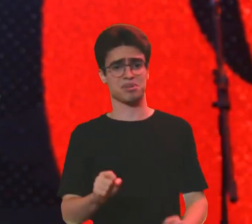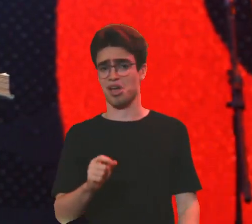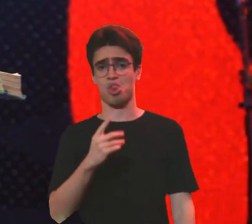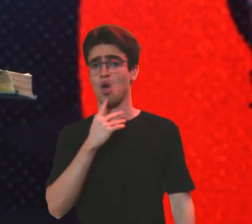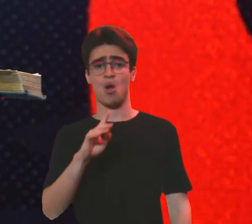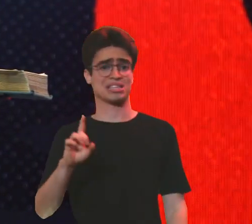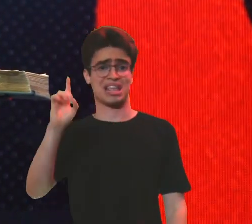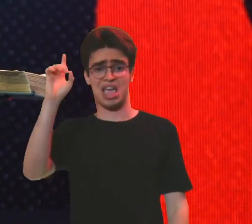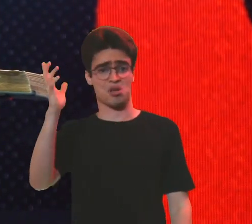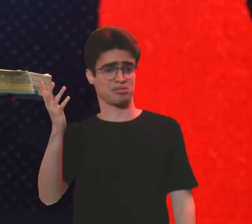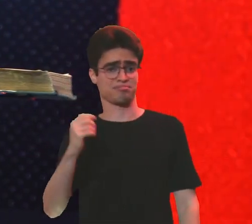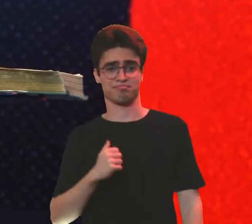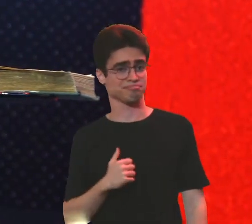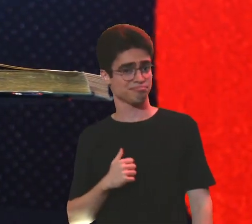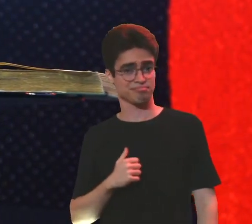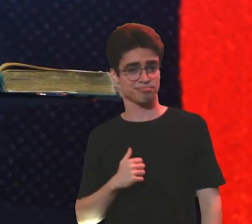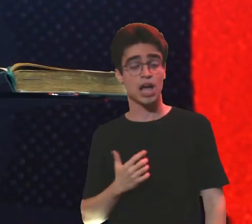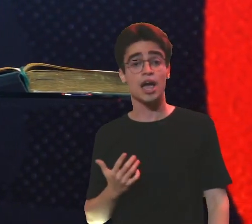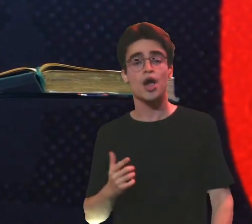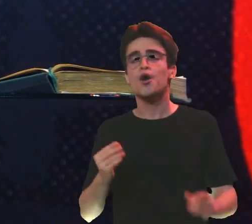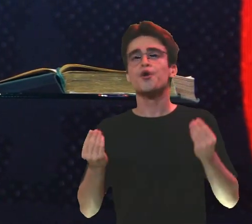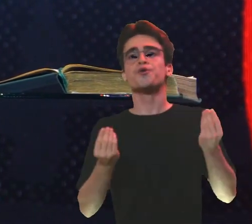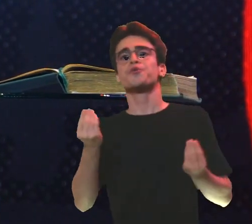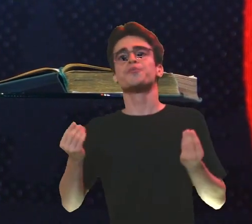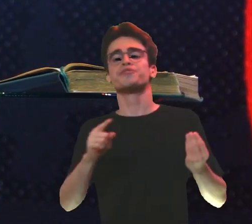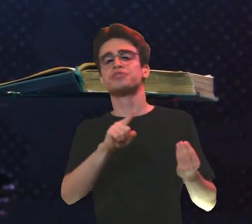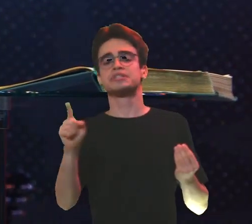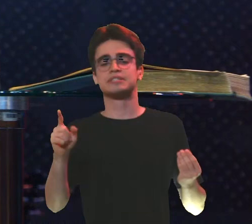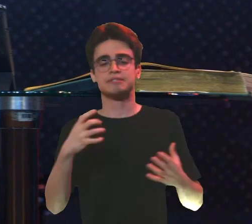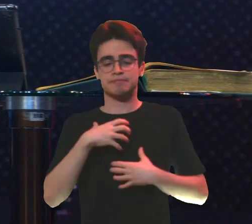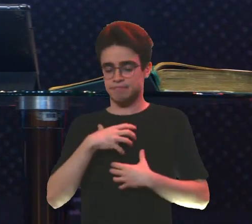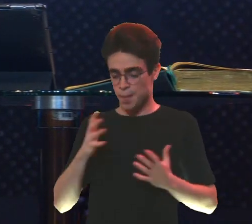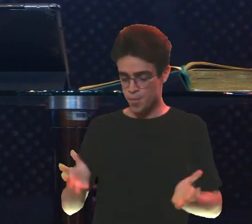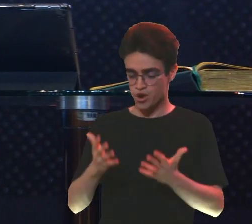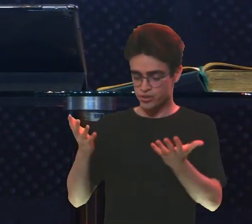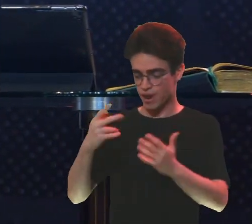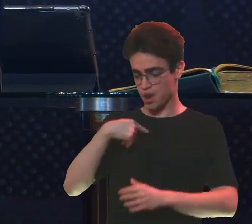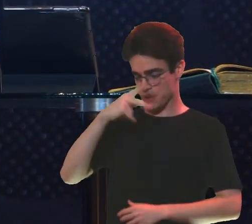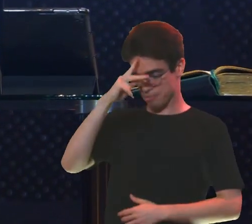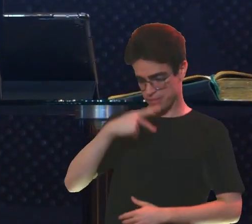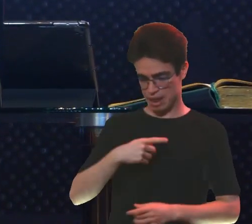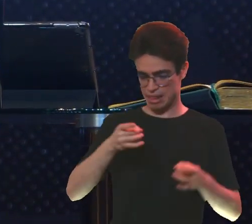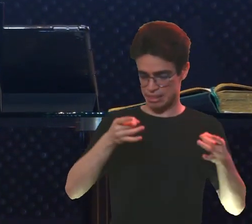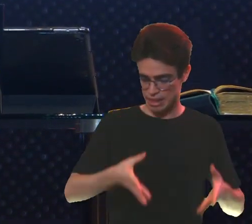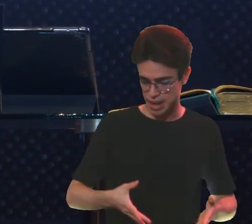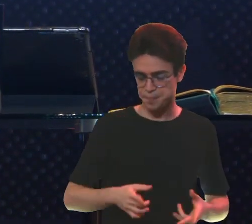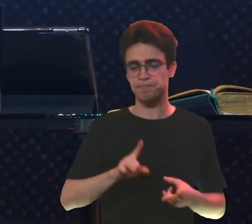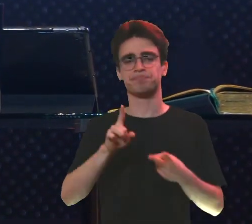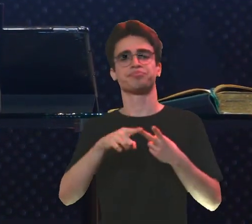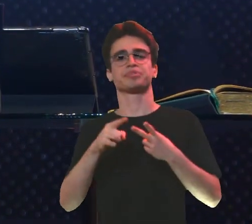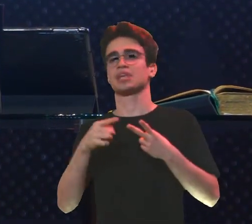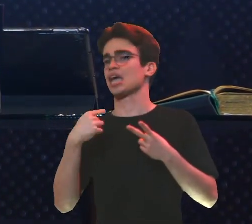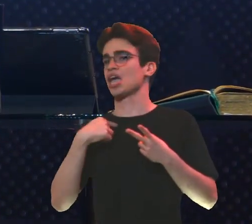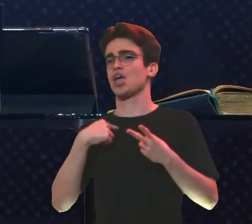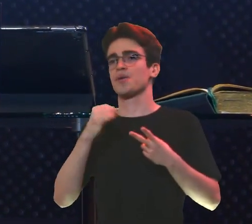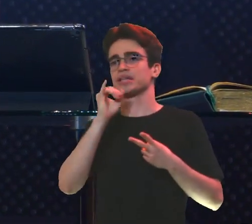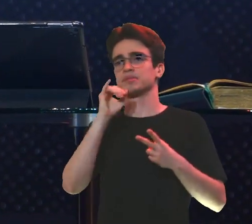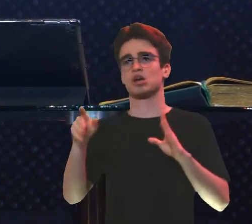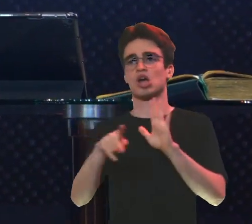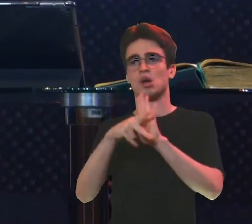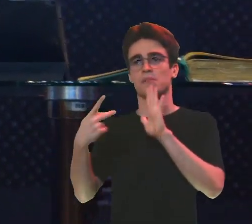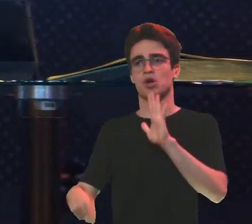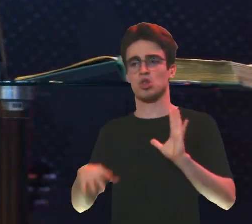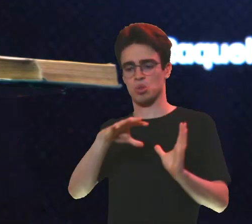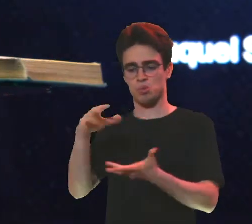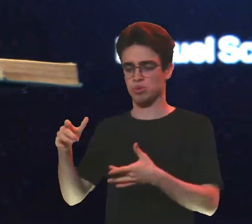Deus. O que vai te motivar a você não viver mais para você mesmo, a você não correr mais atrás das coisas desse